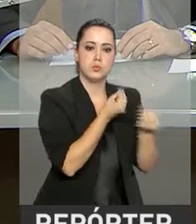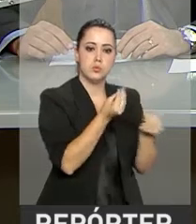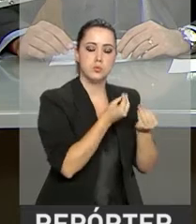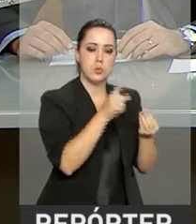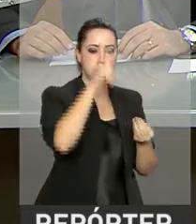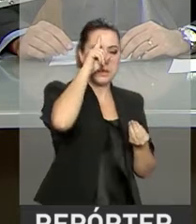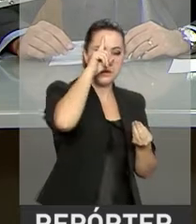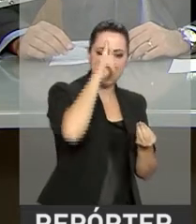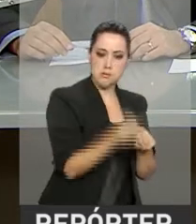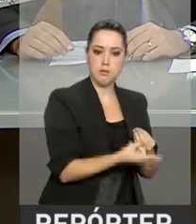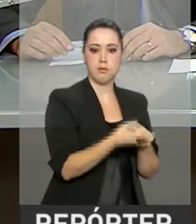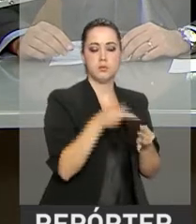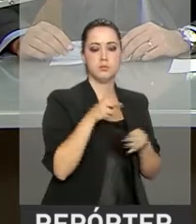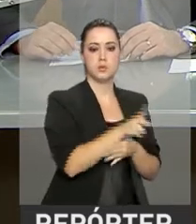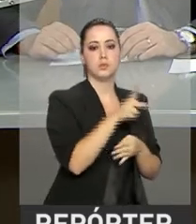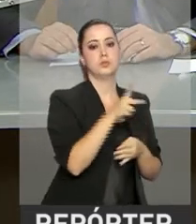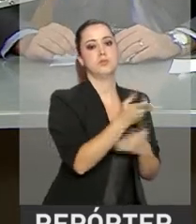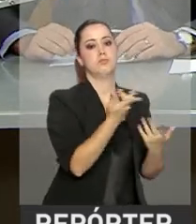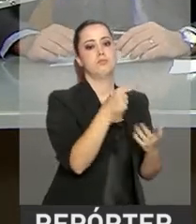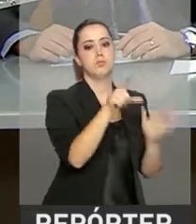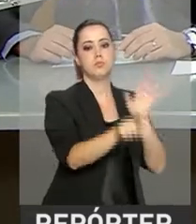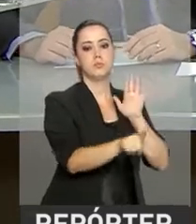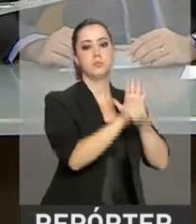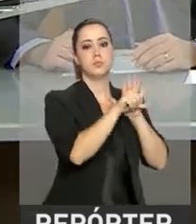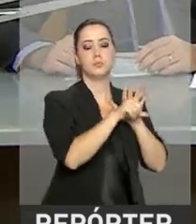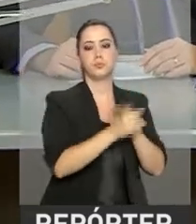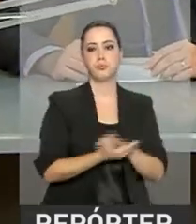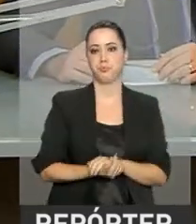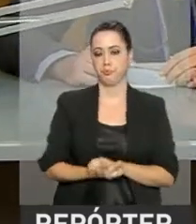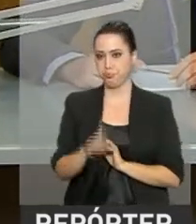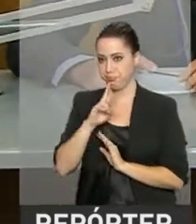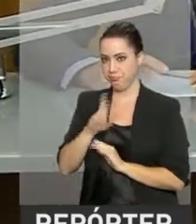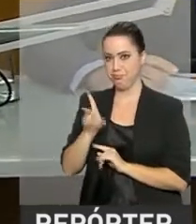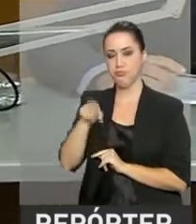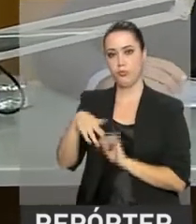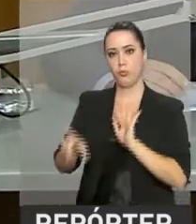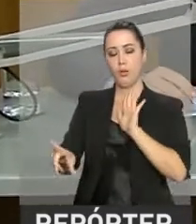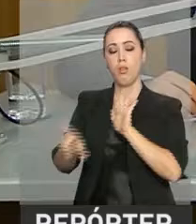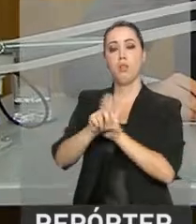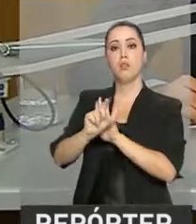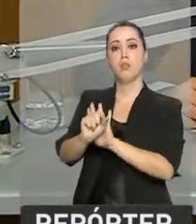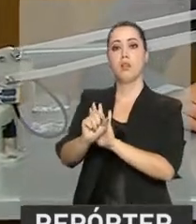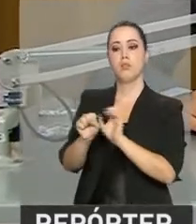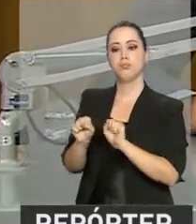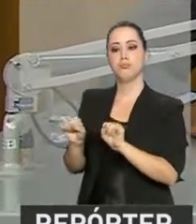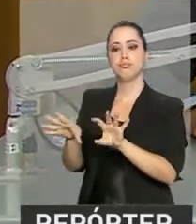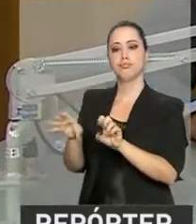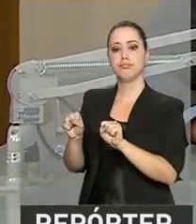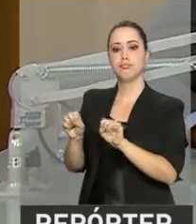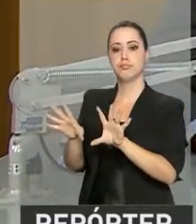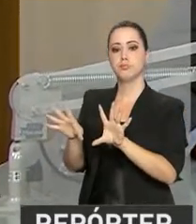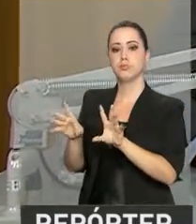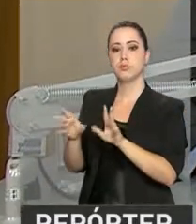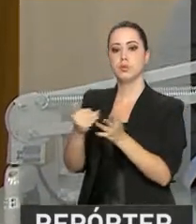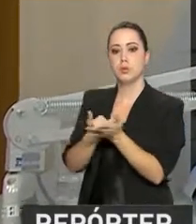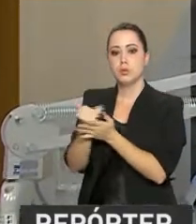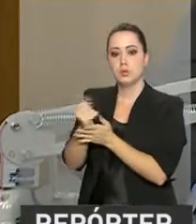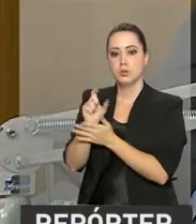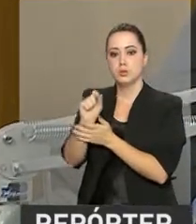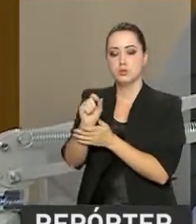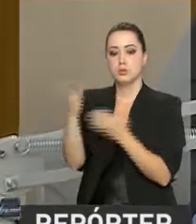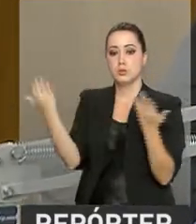obrigatoriedade dessa lei diretor john haley do farol ela está ainda em análise pelo poder judiciário